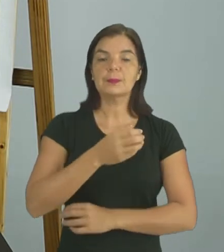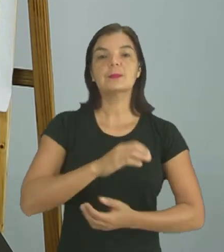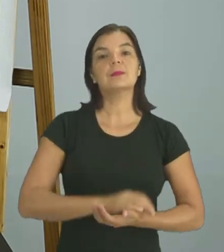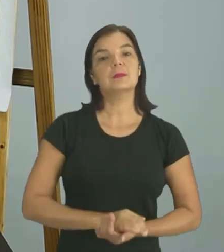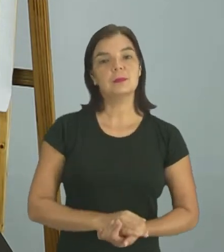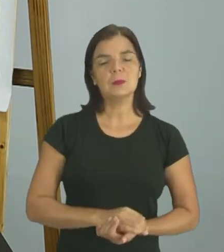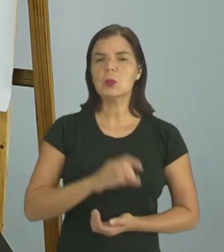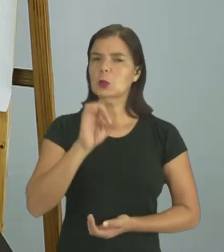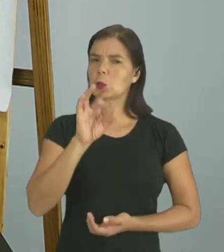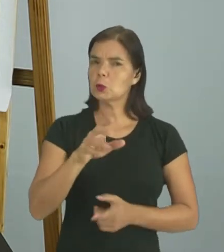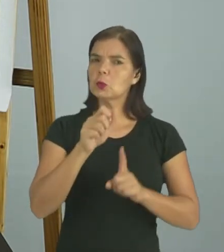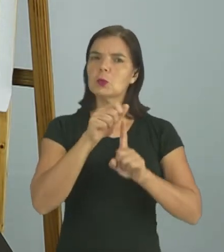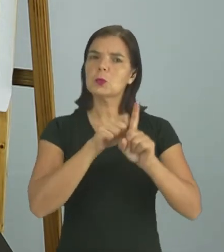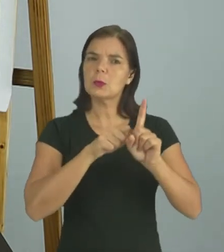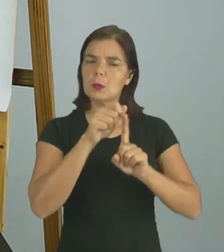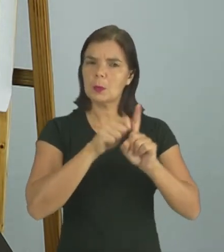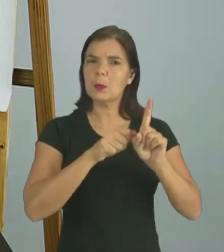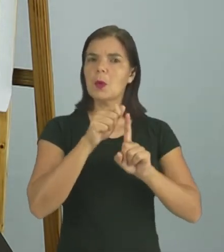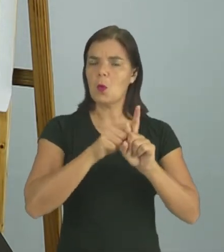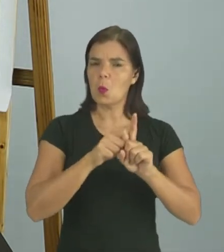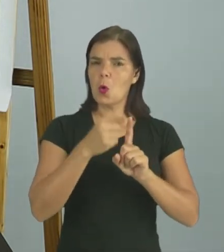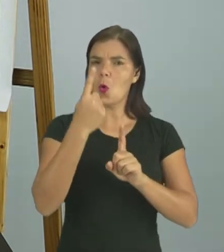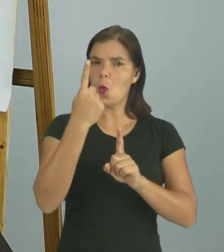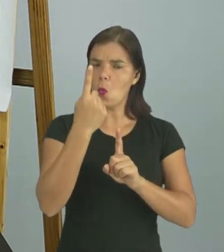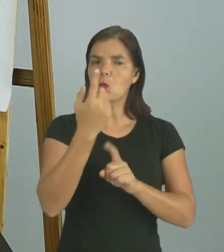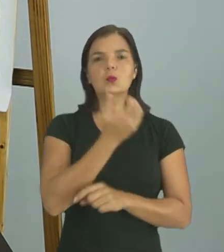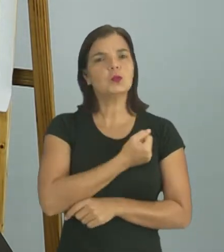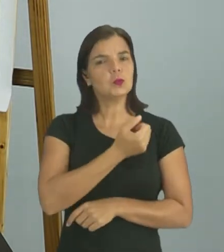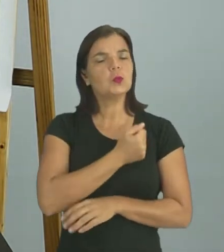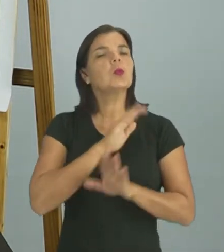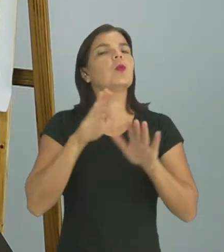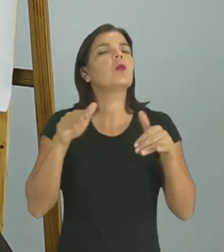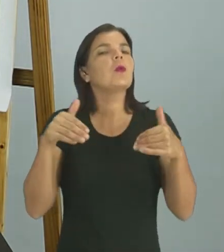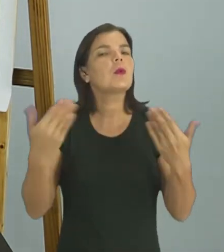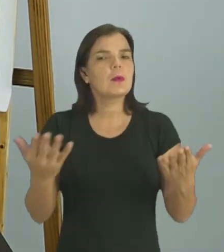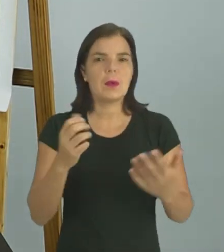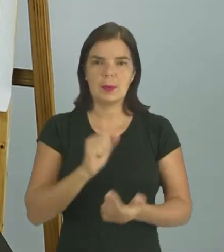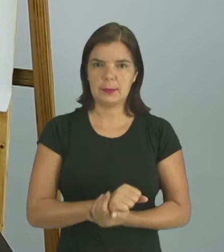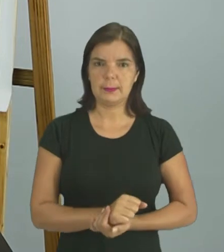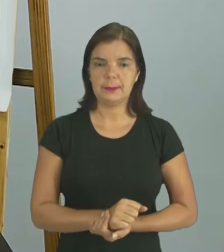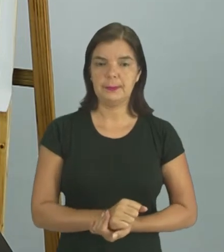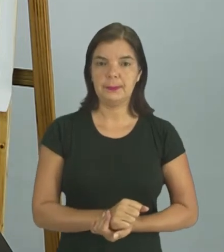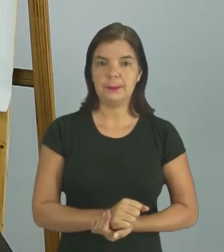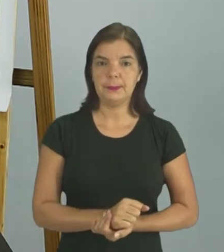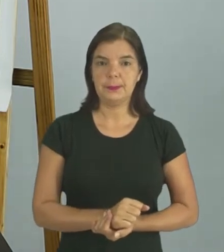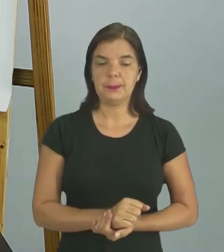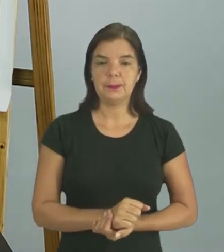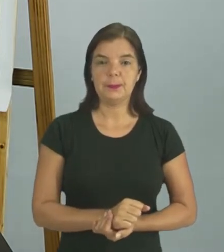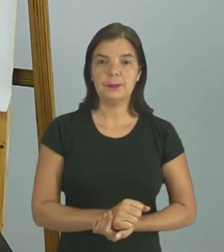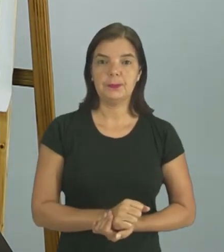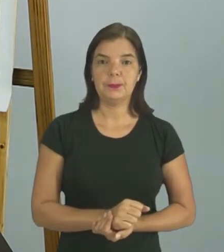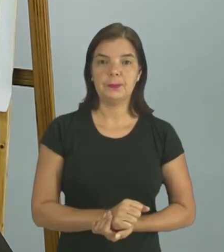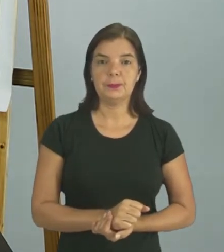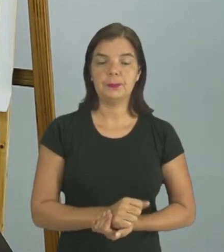dezembro. Só que os meses, ele recebe um número. Quais são esses números? Vou pegar aqui o